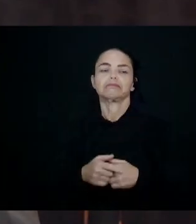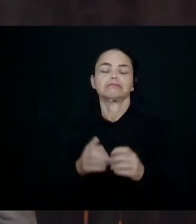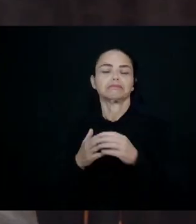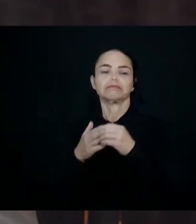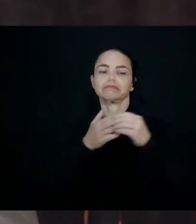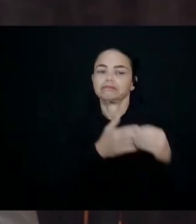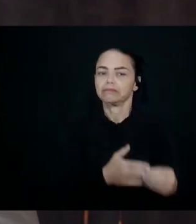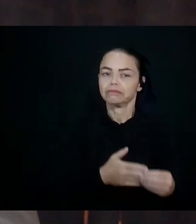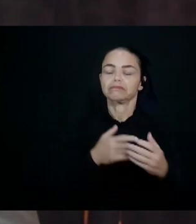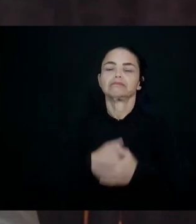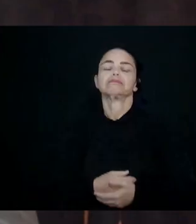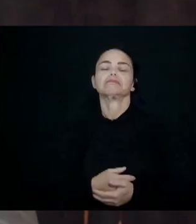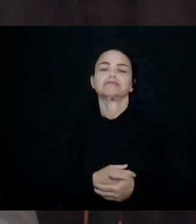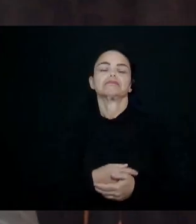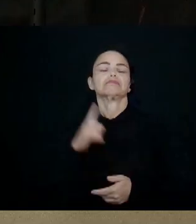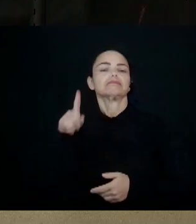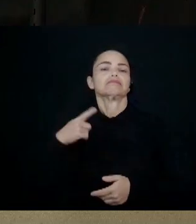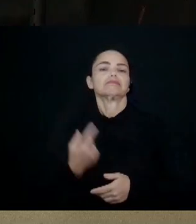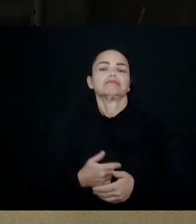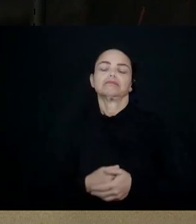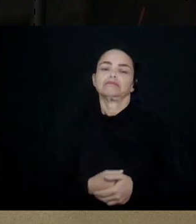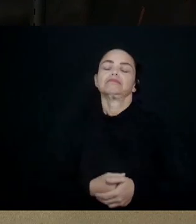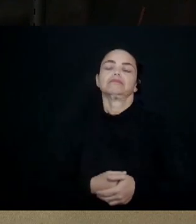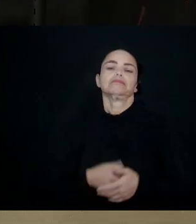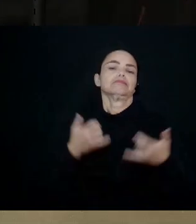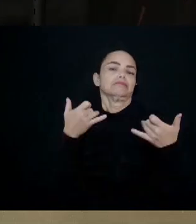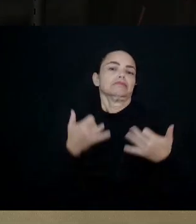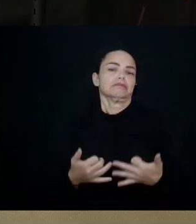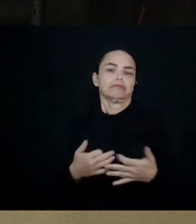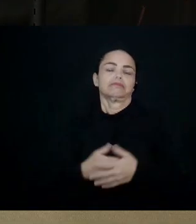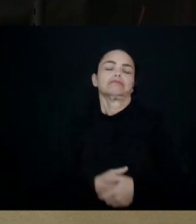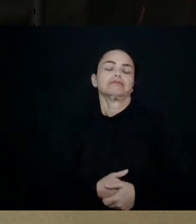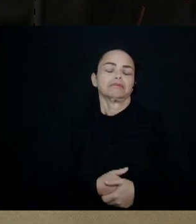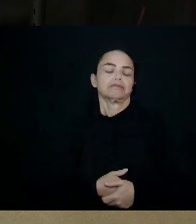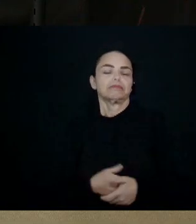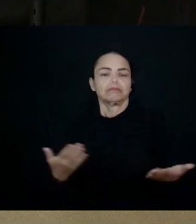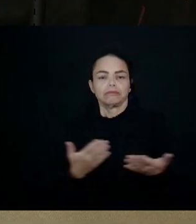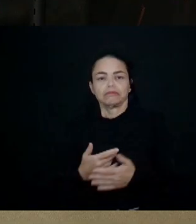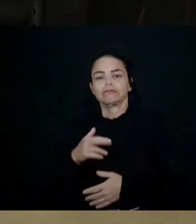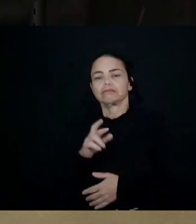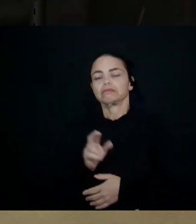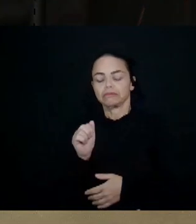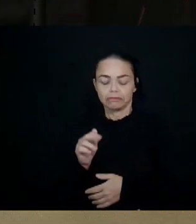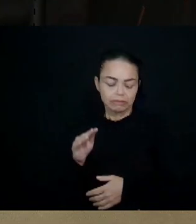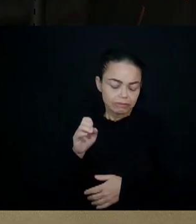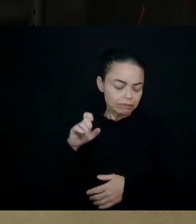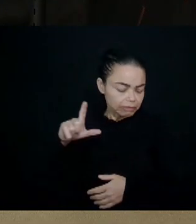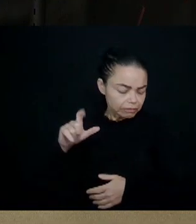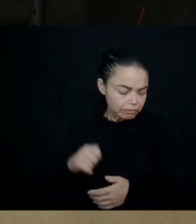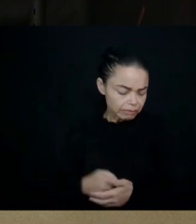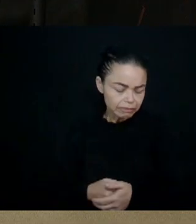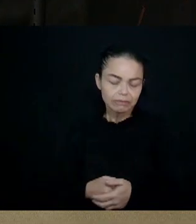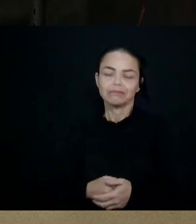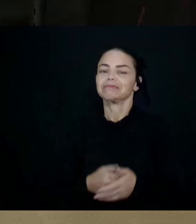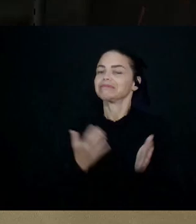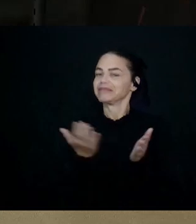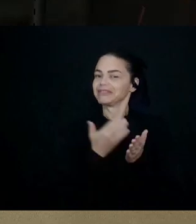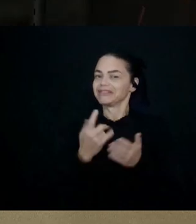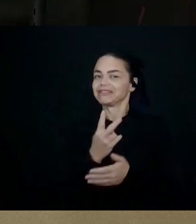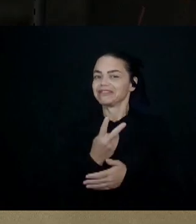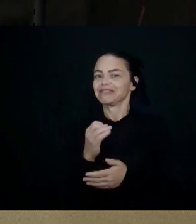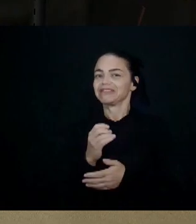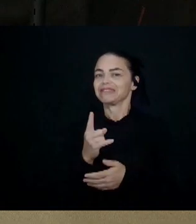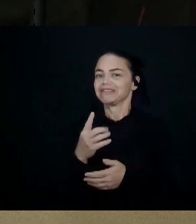né, e trazer uma outra situação. Verdade, muito bom. Agora, Rafael, você tem os álbuns de 2014, 18